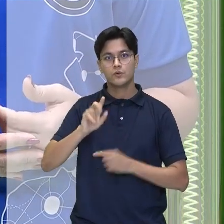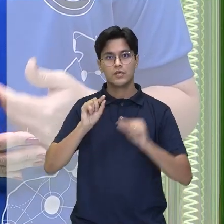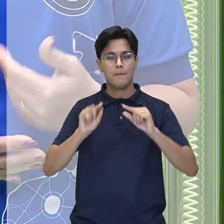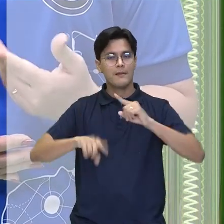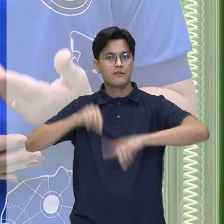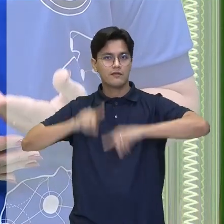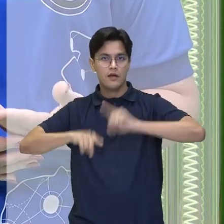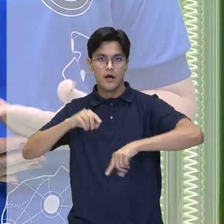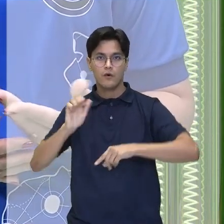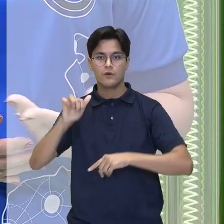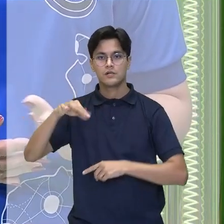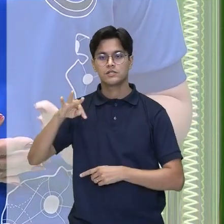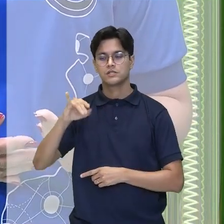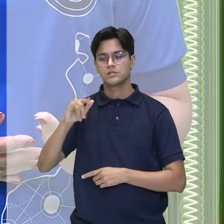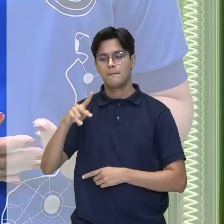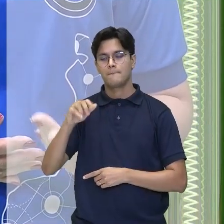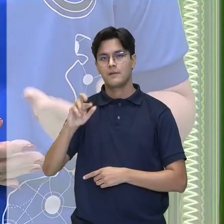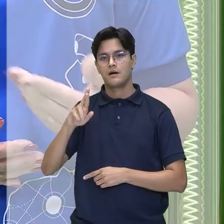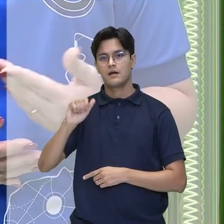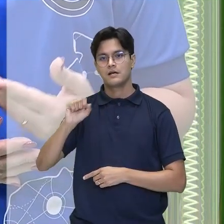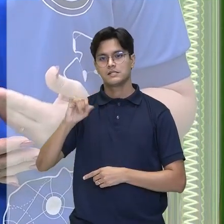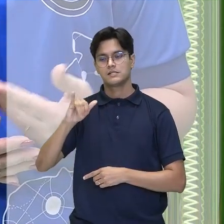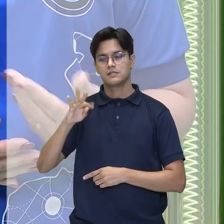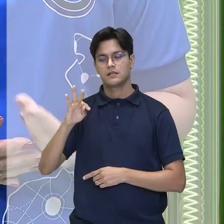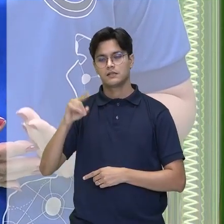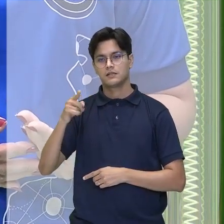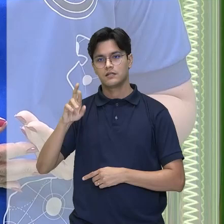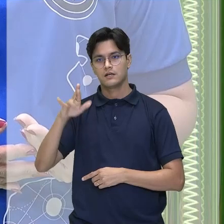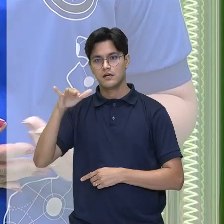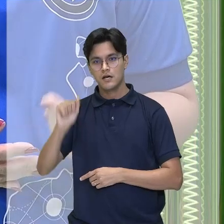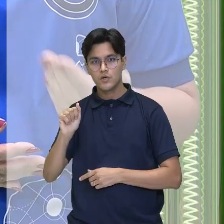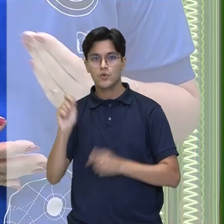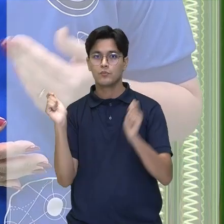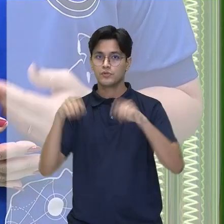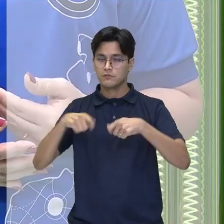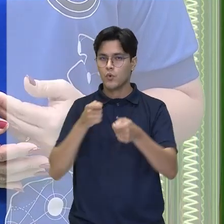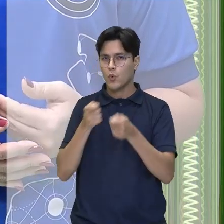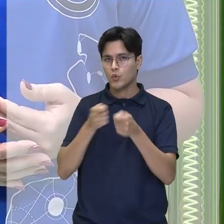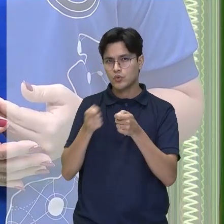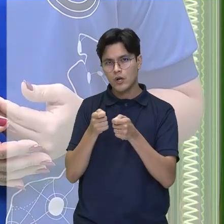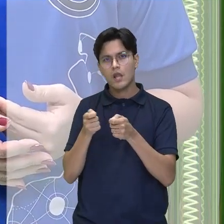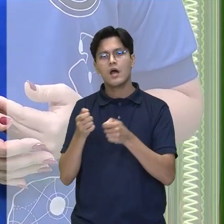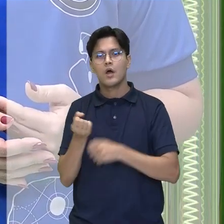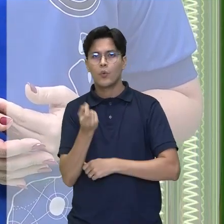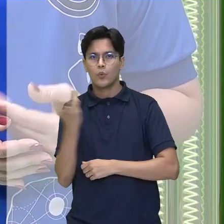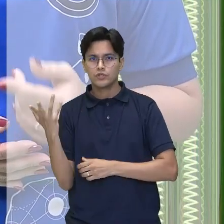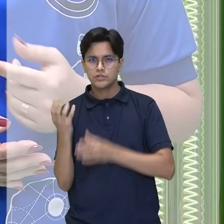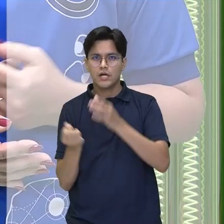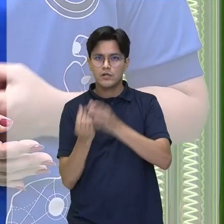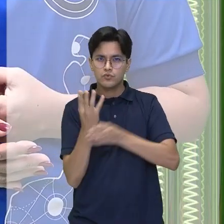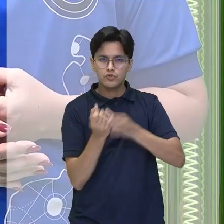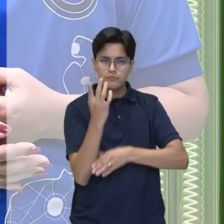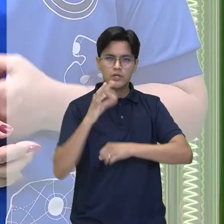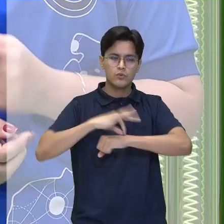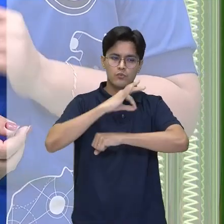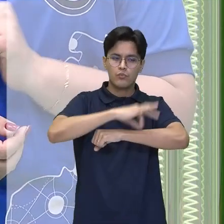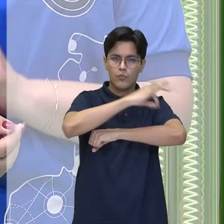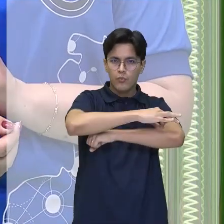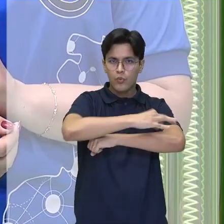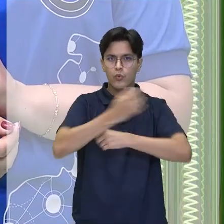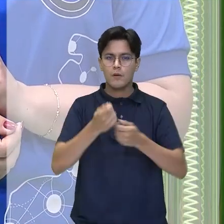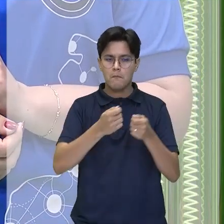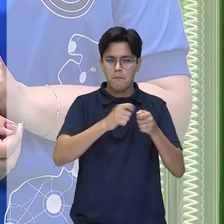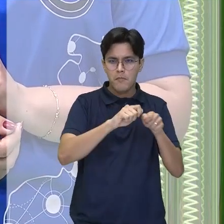que nos permitam controlar não apenas as pulgas, piolhos e carrapatos, mas também produtos com efeitos repelentes